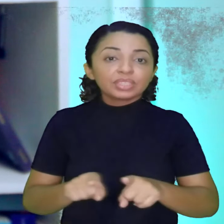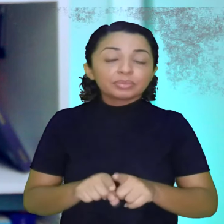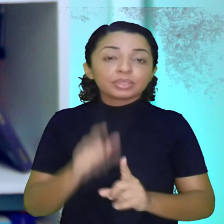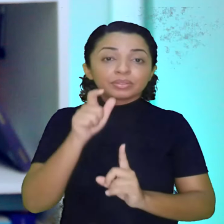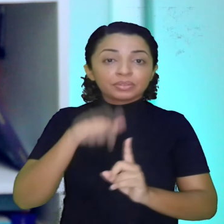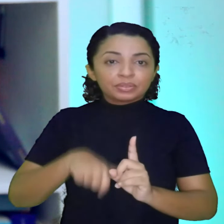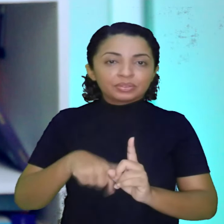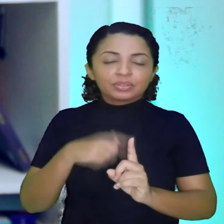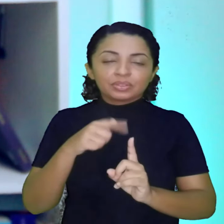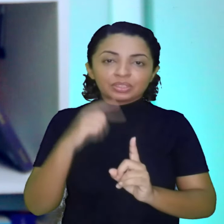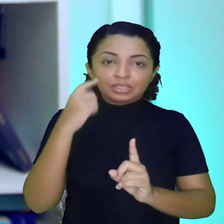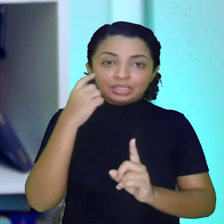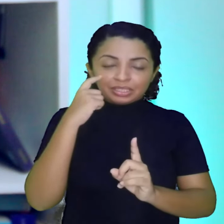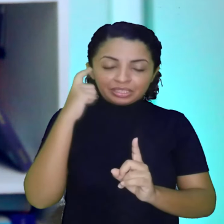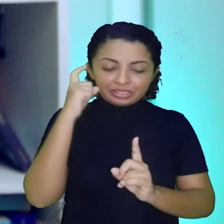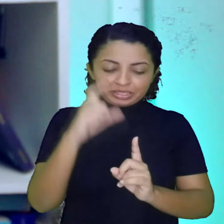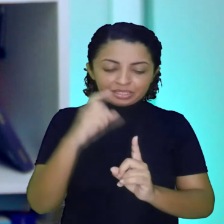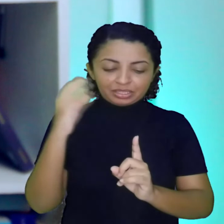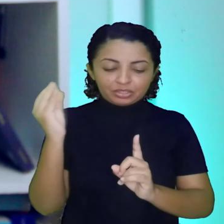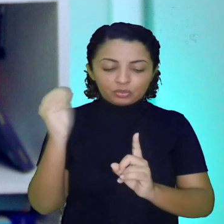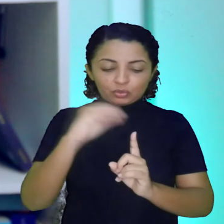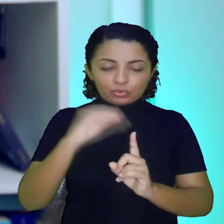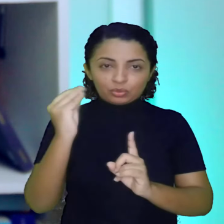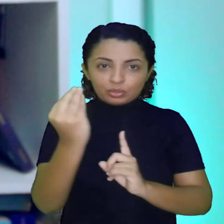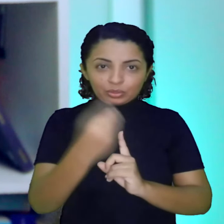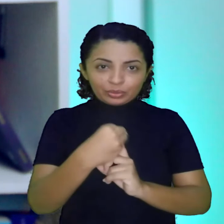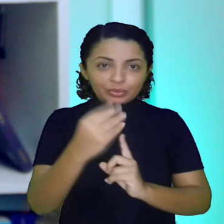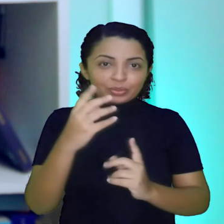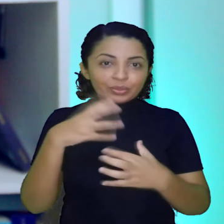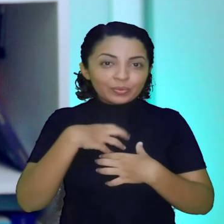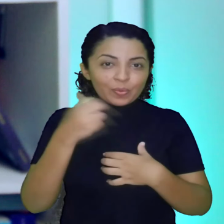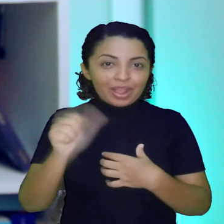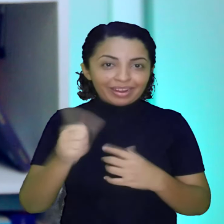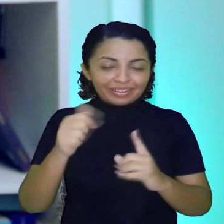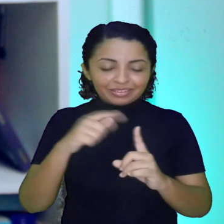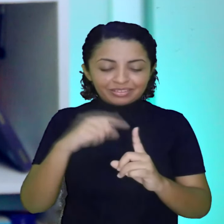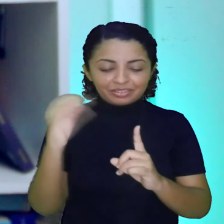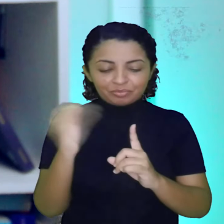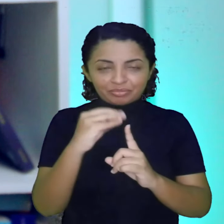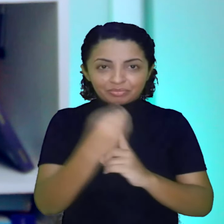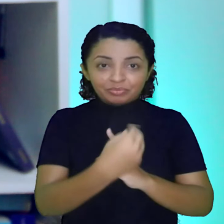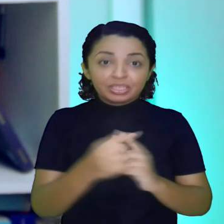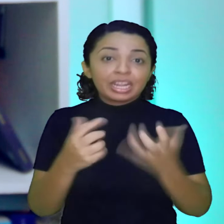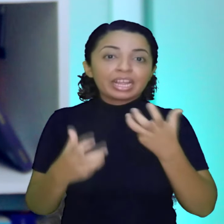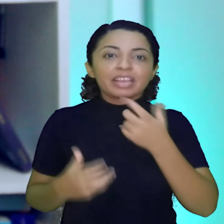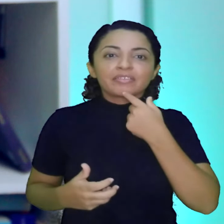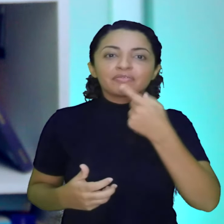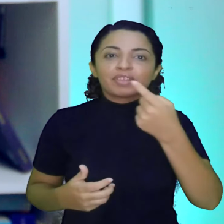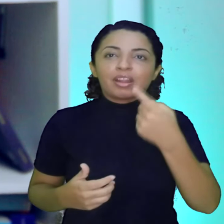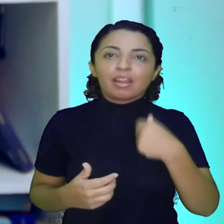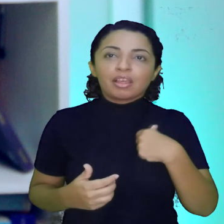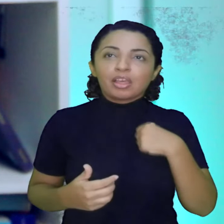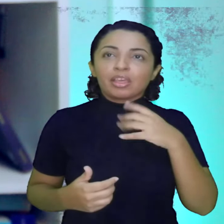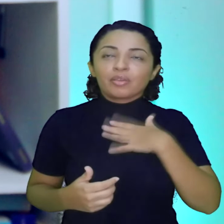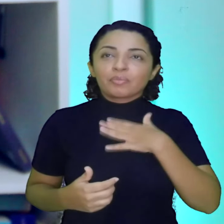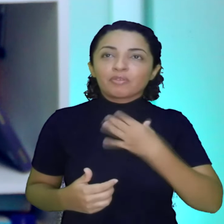dessa personagem é muito interessante, que é outro ponto alto desse livro. Ela é a jovem que quer dizer, a qualquer custo, que eu sou senhora